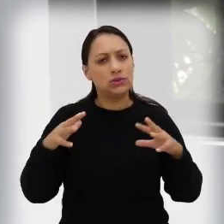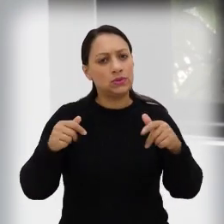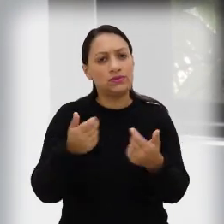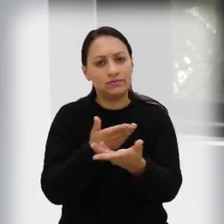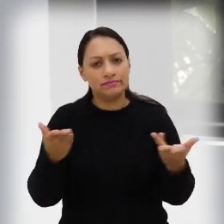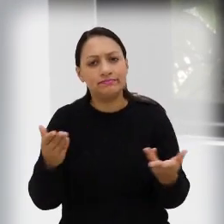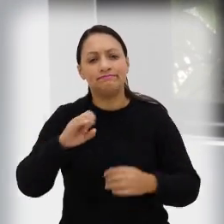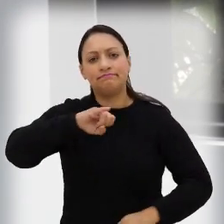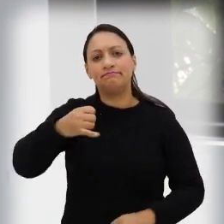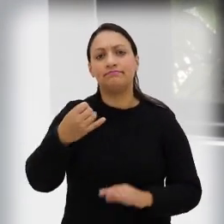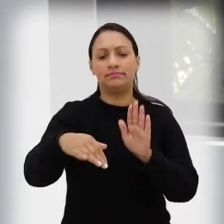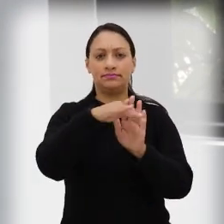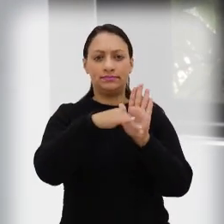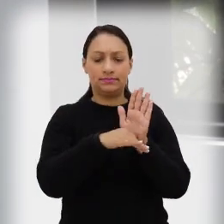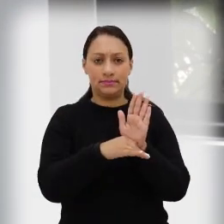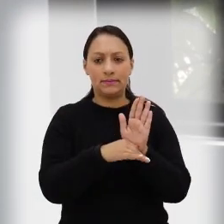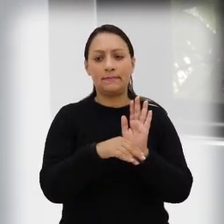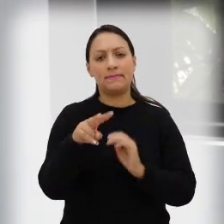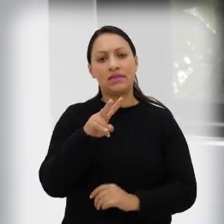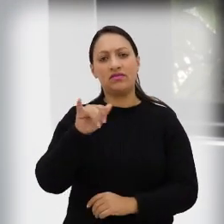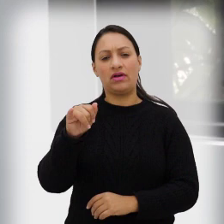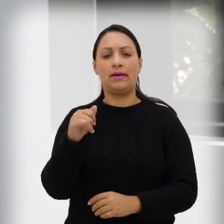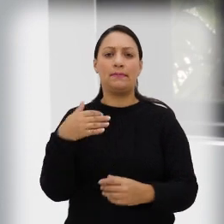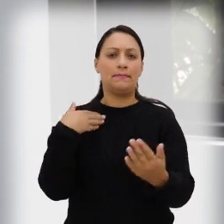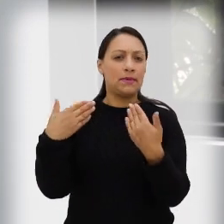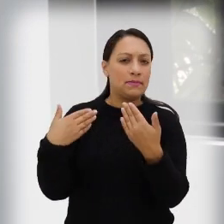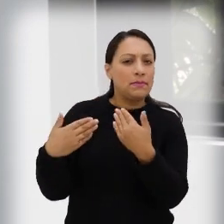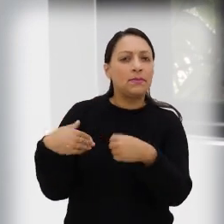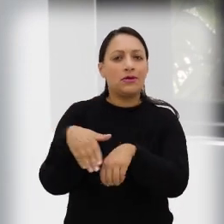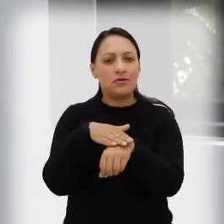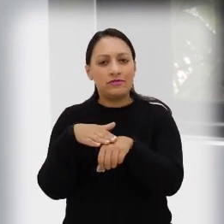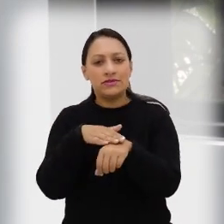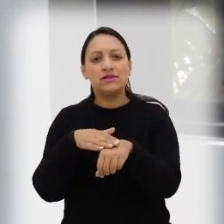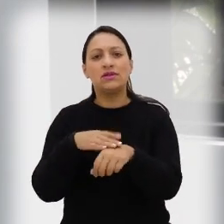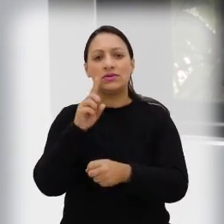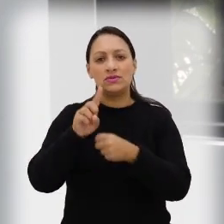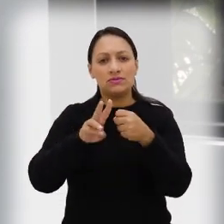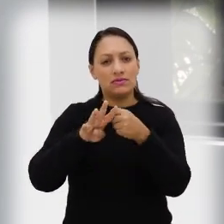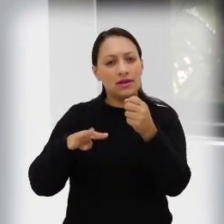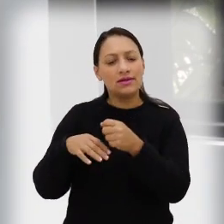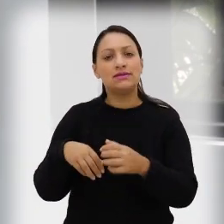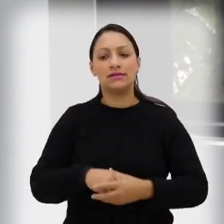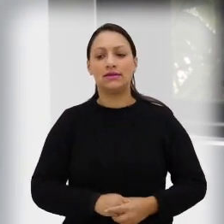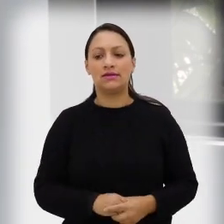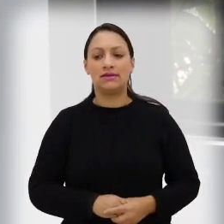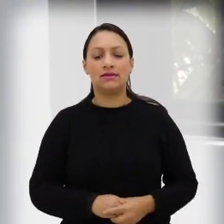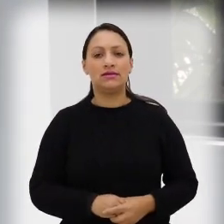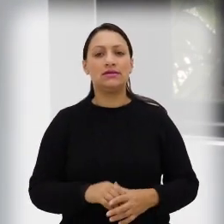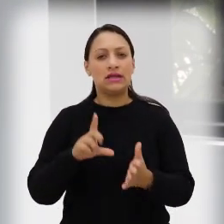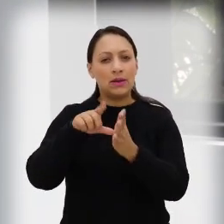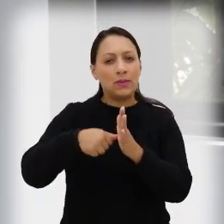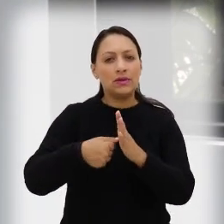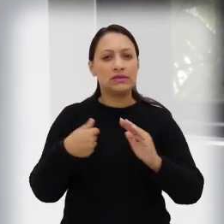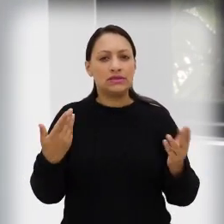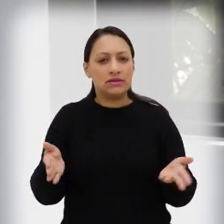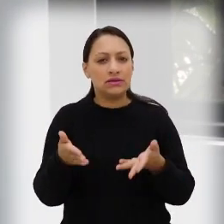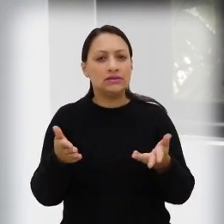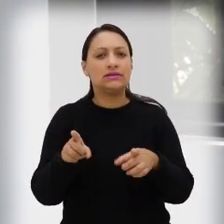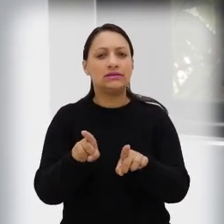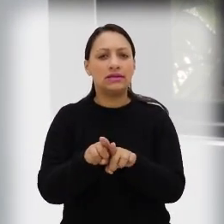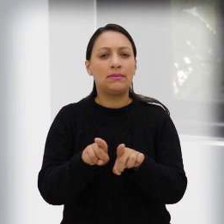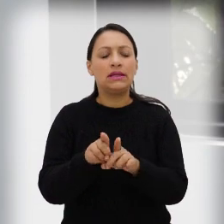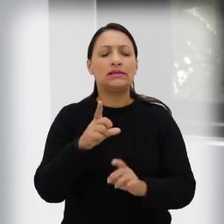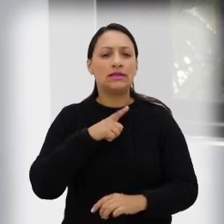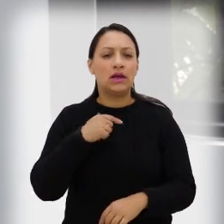né? E a gente vai falar muitas vezes ainda ao longo desses próximos meses, até lá, o finalzinho de novembro, quando a gente vai ter o nosso Demo Day.